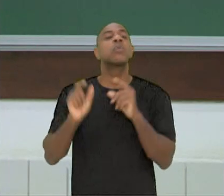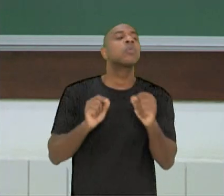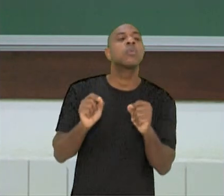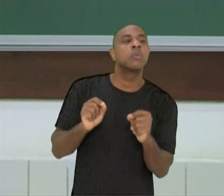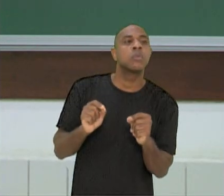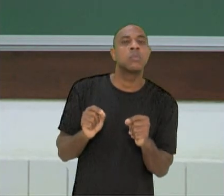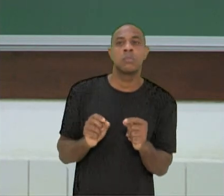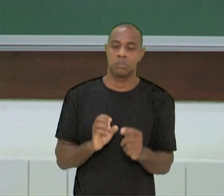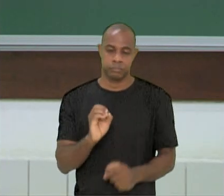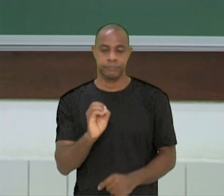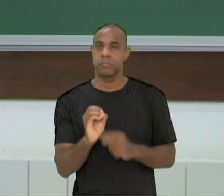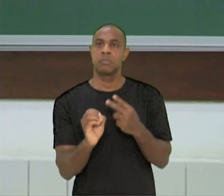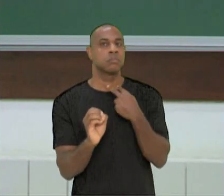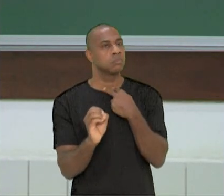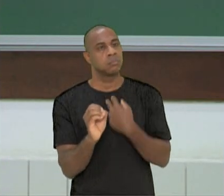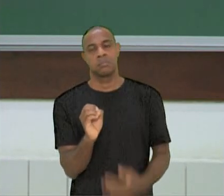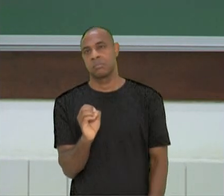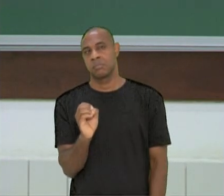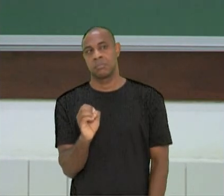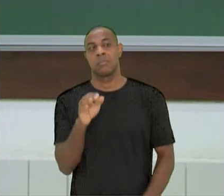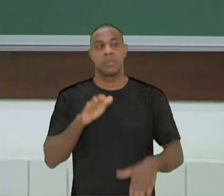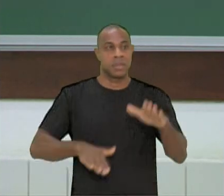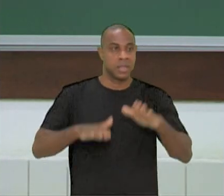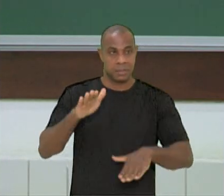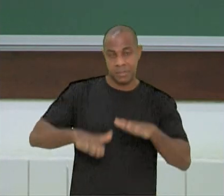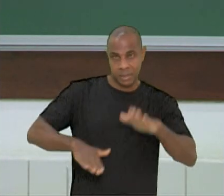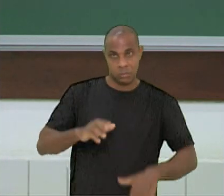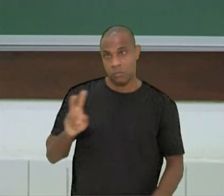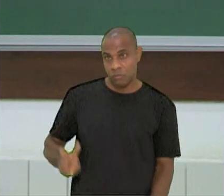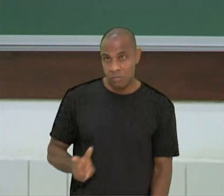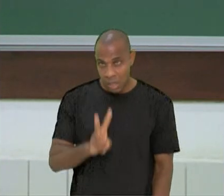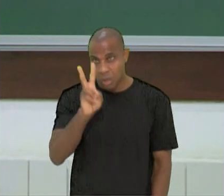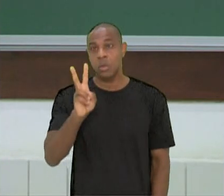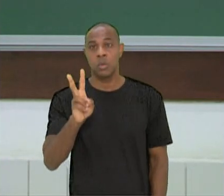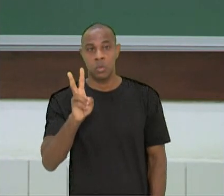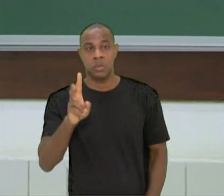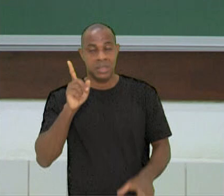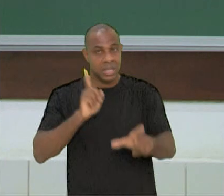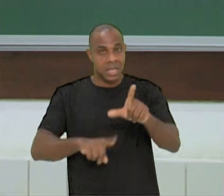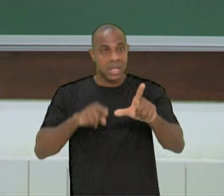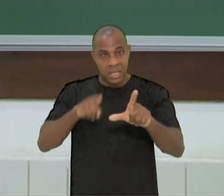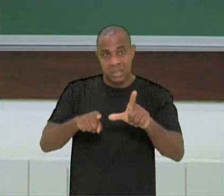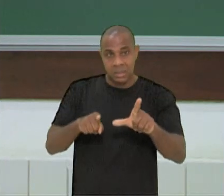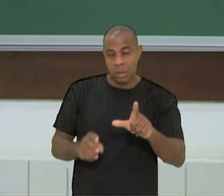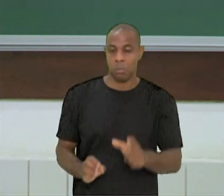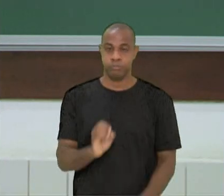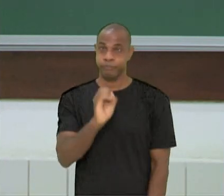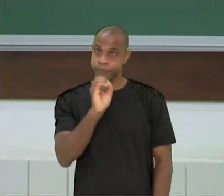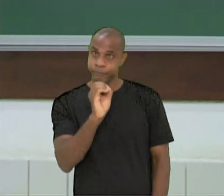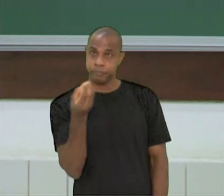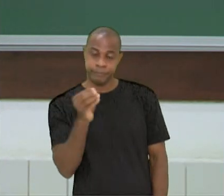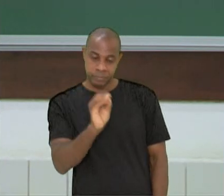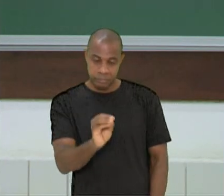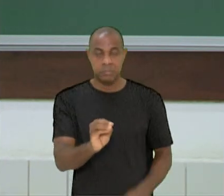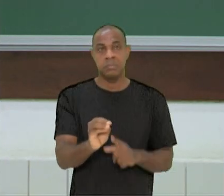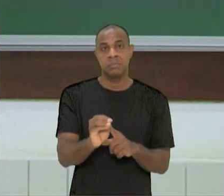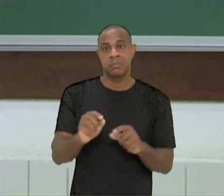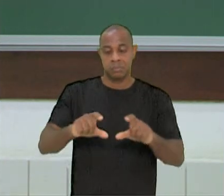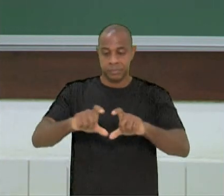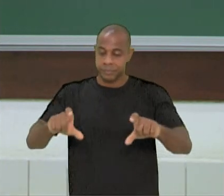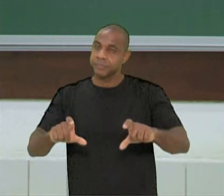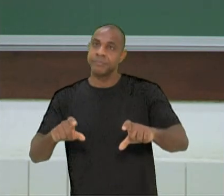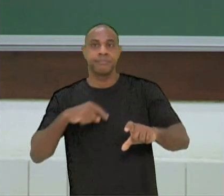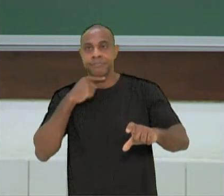zerar o denominador. Então, dependendo do valor que eu substituir no lugar da letra, eu zero o denominador e essa expressão se torna